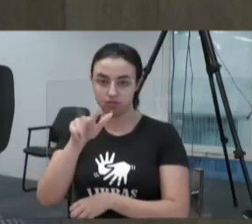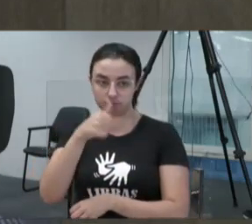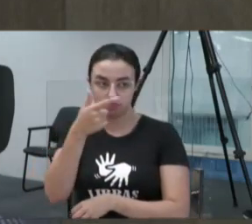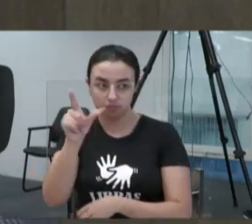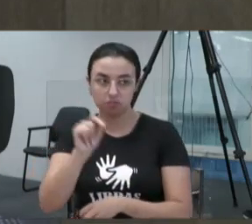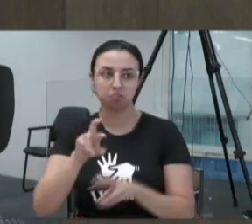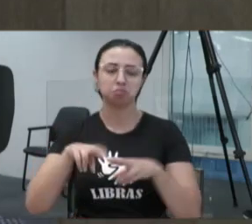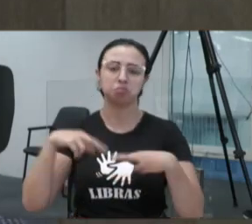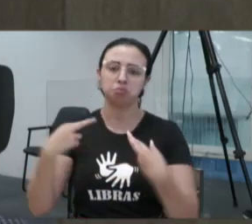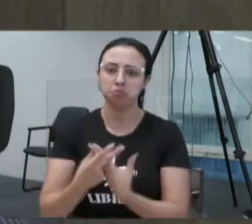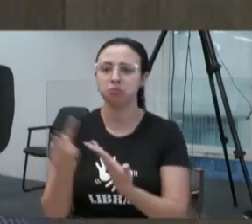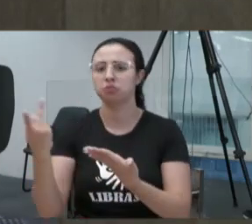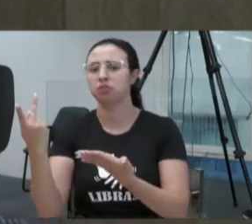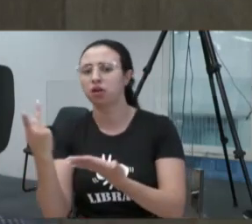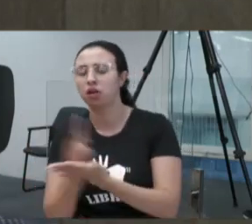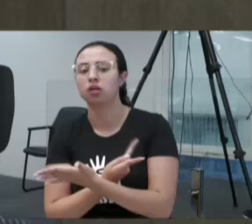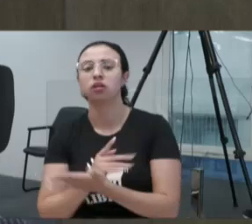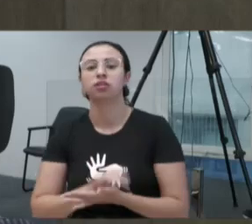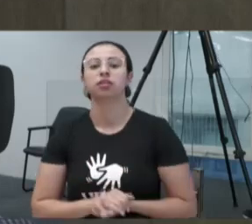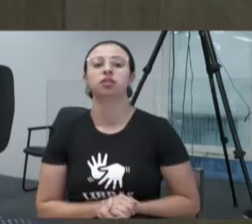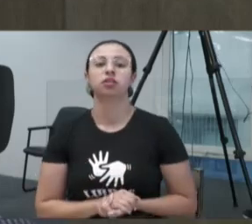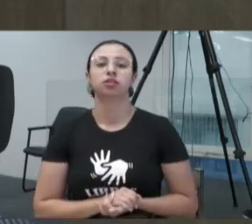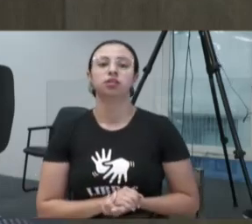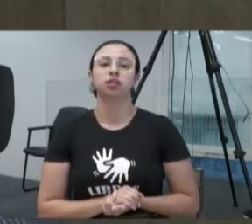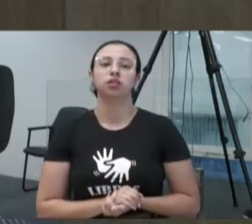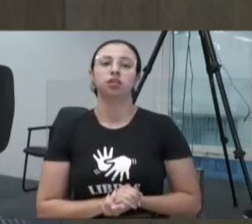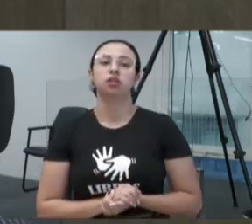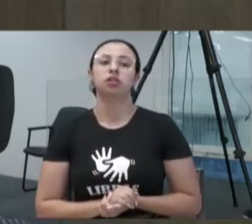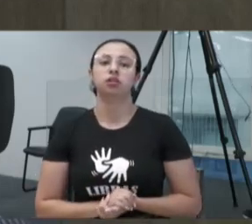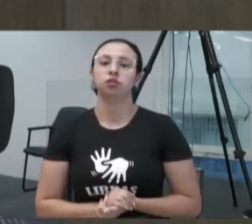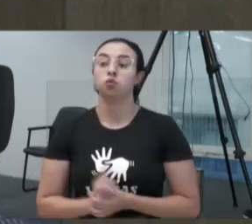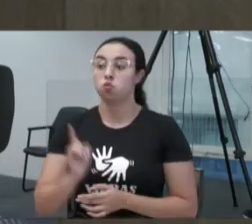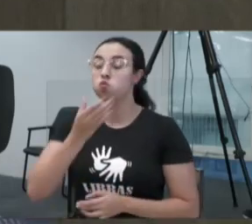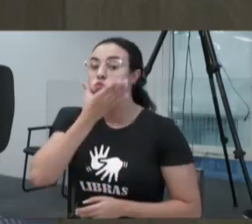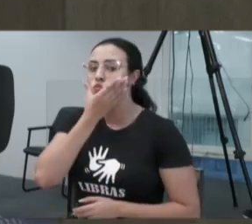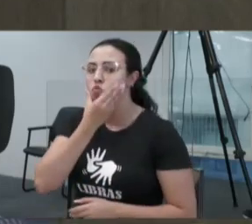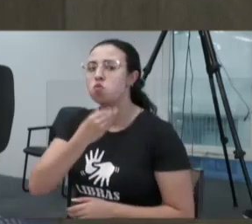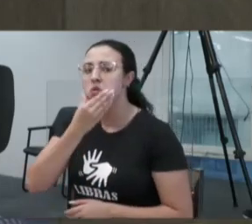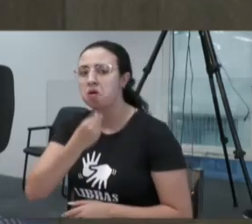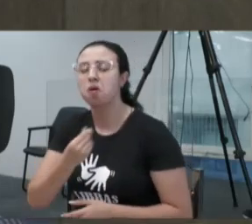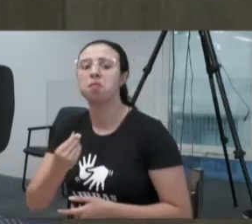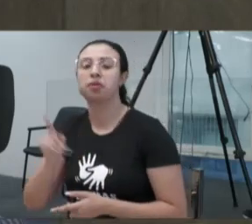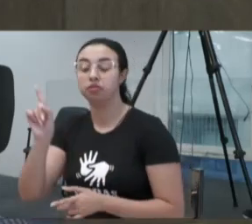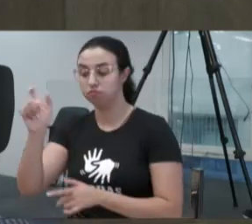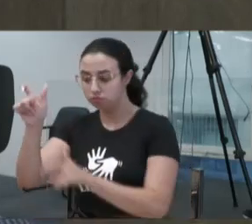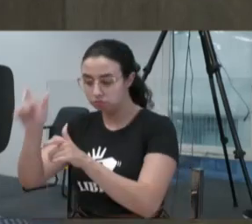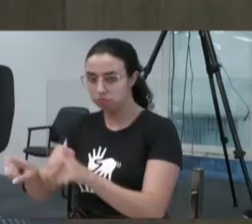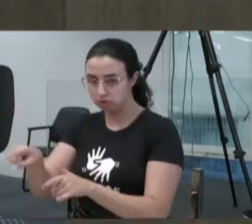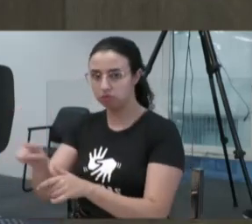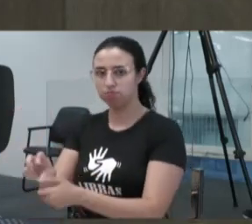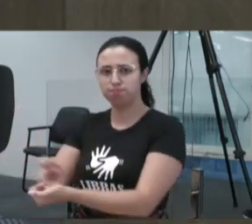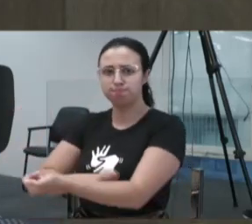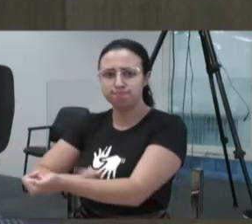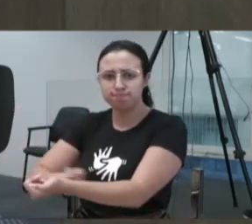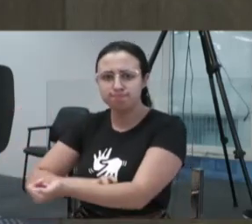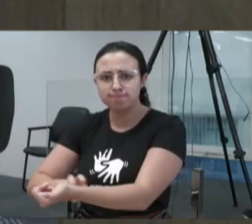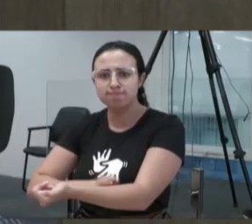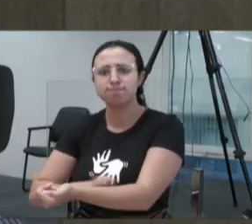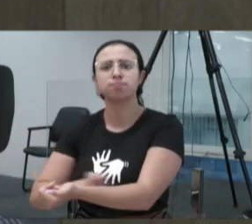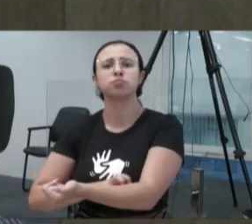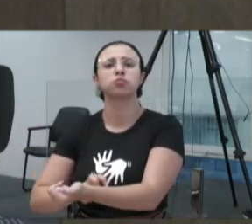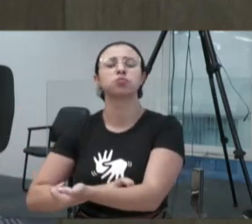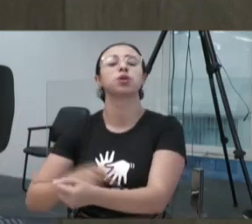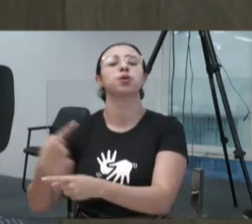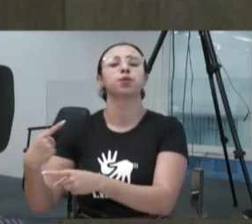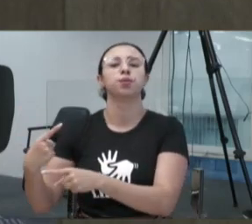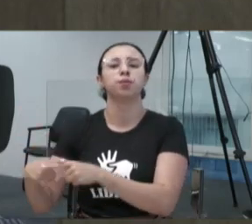numa reunião lá com os moradores, e um deles, muito nervoso, era em torno de 5 horas, estava nervoso, literalmente